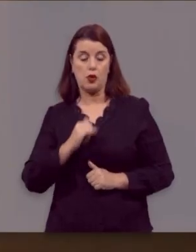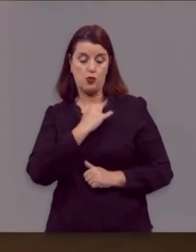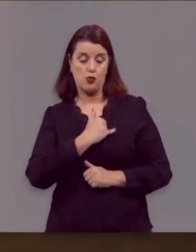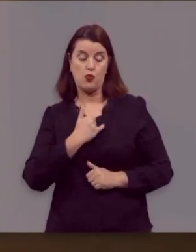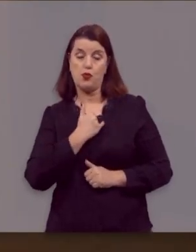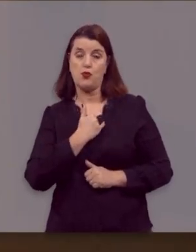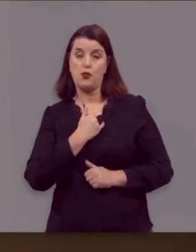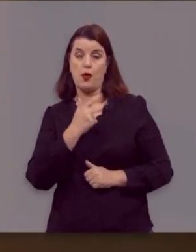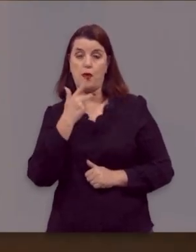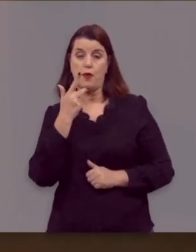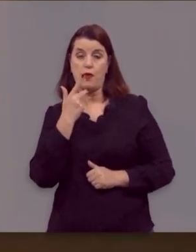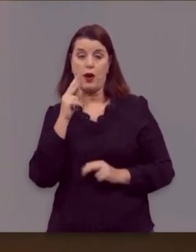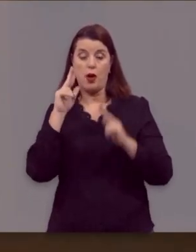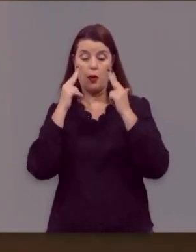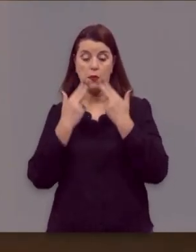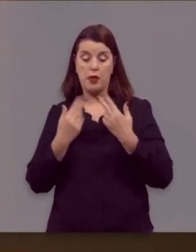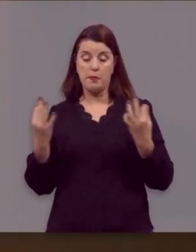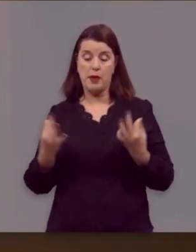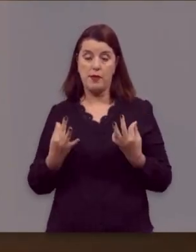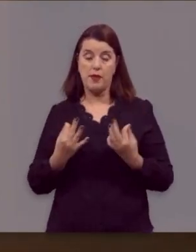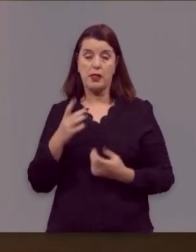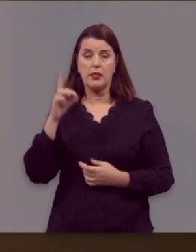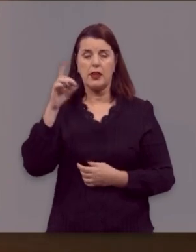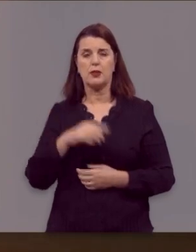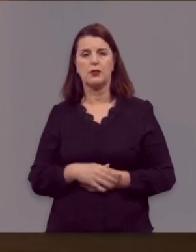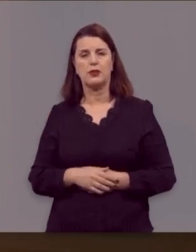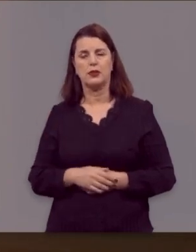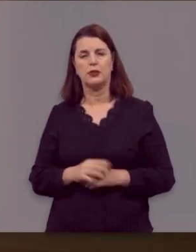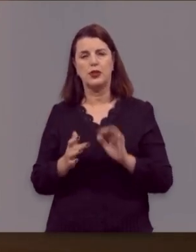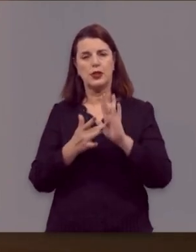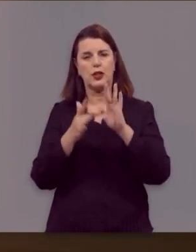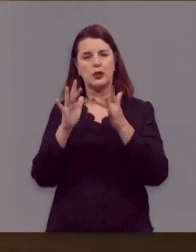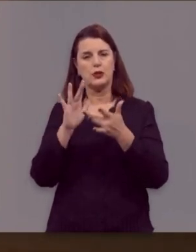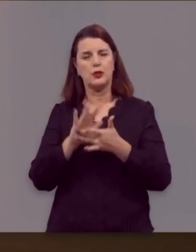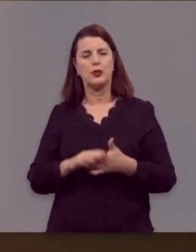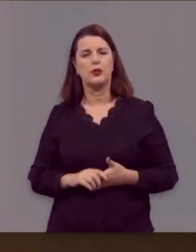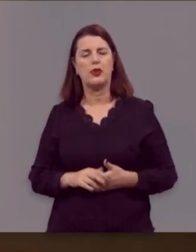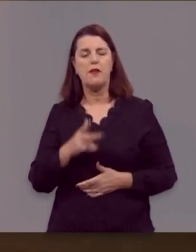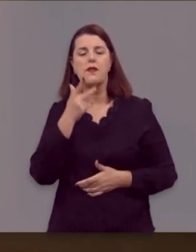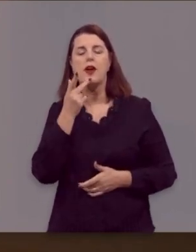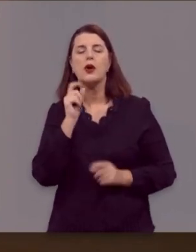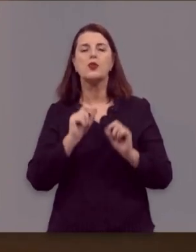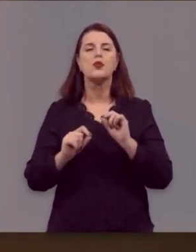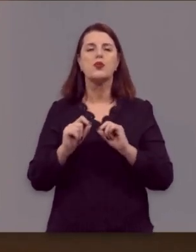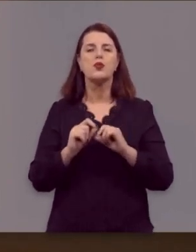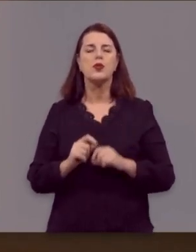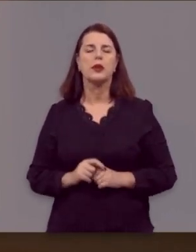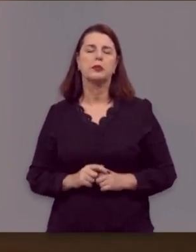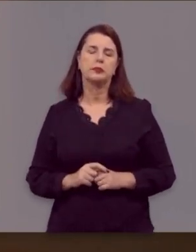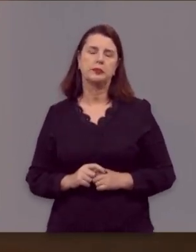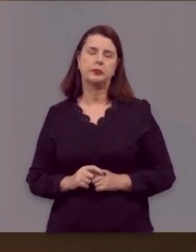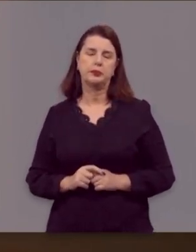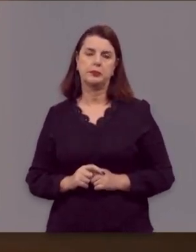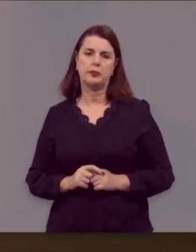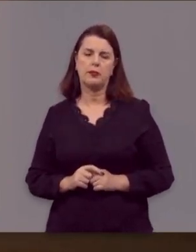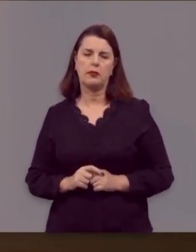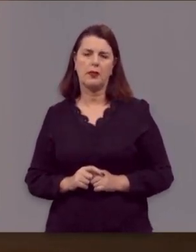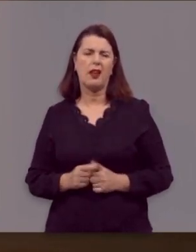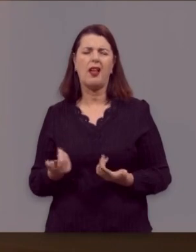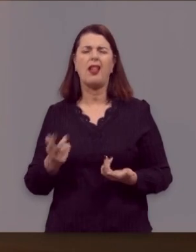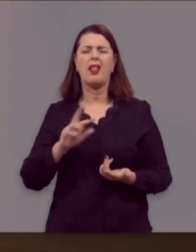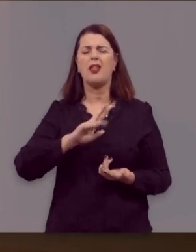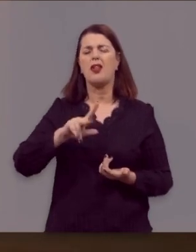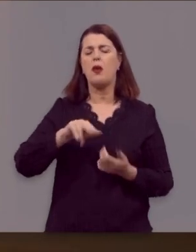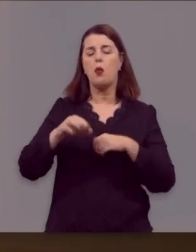O apóstolo João, tratando desta humanidade perfeita de Jesus, ele vai dizer que